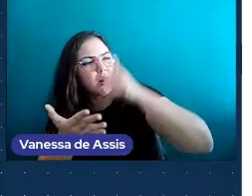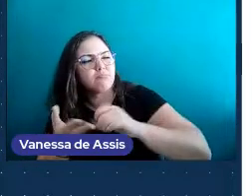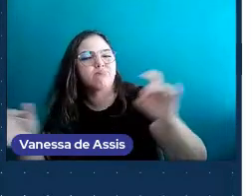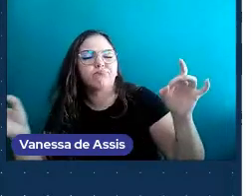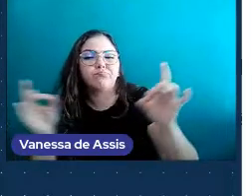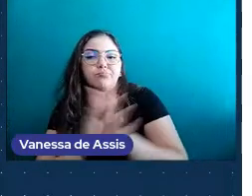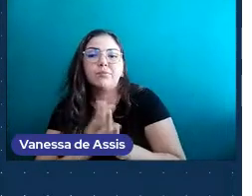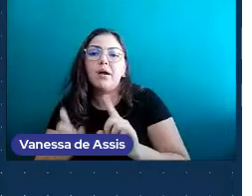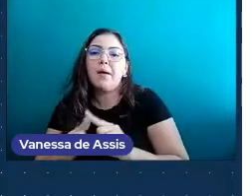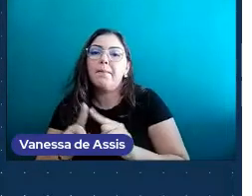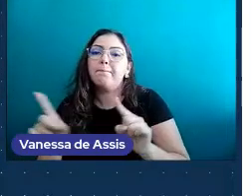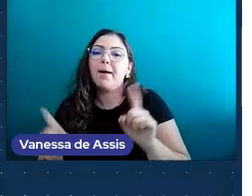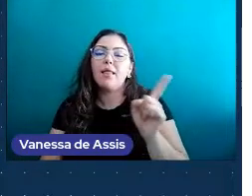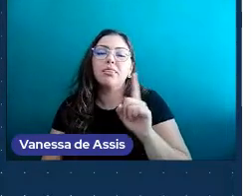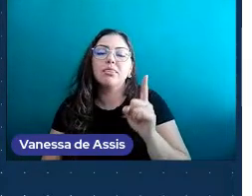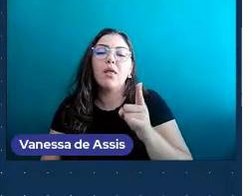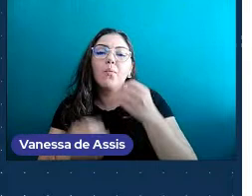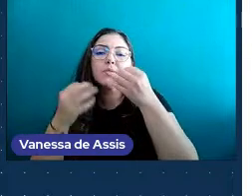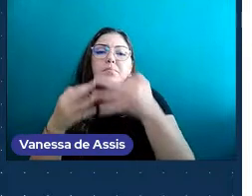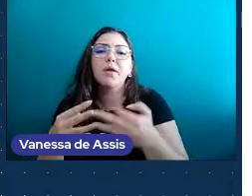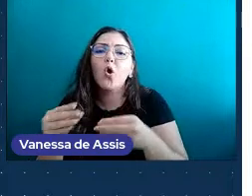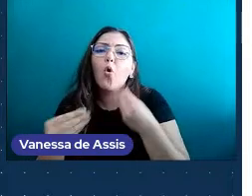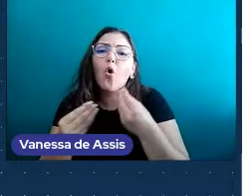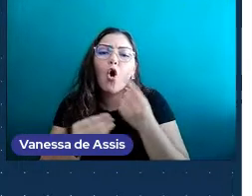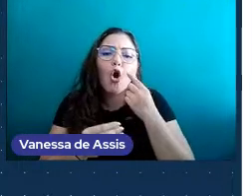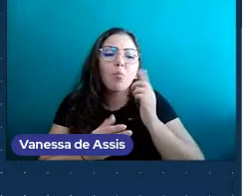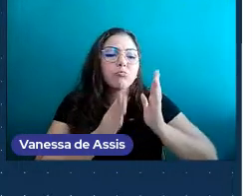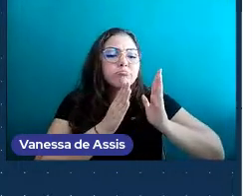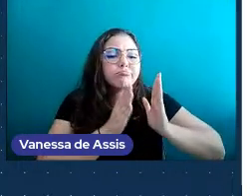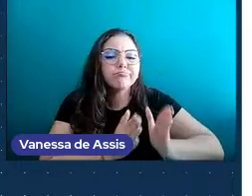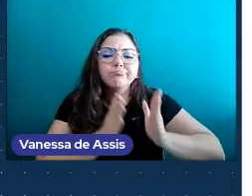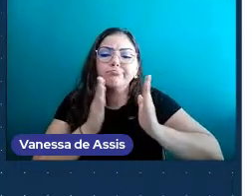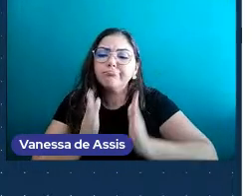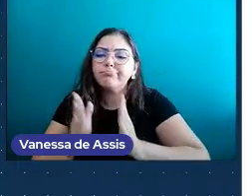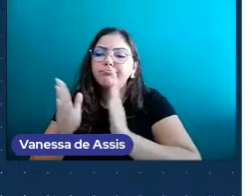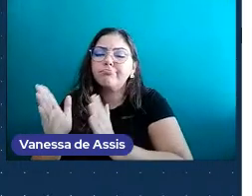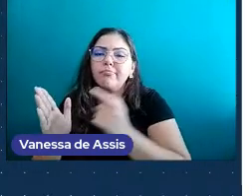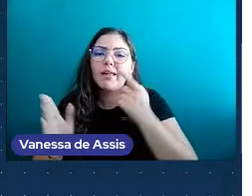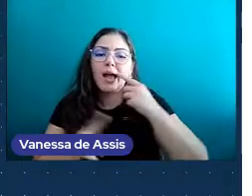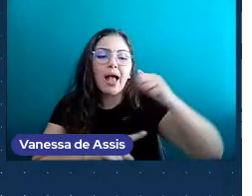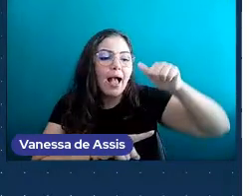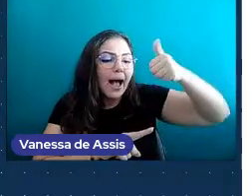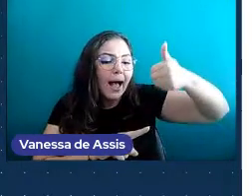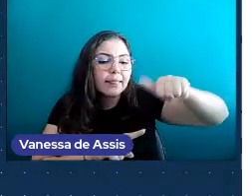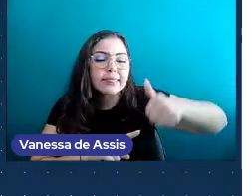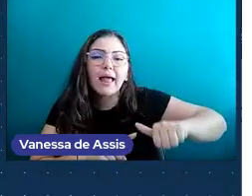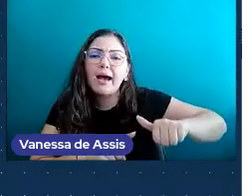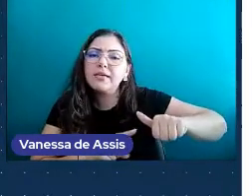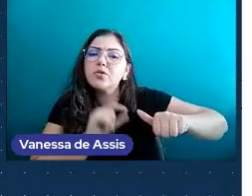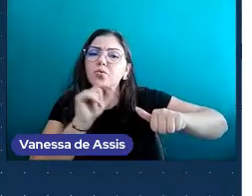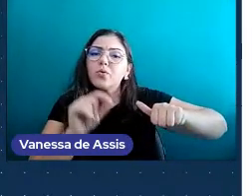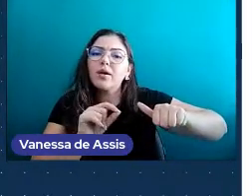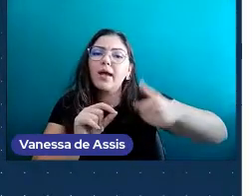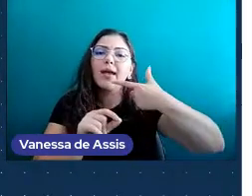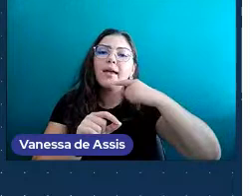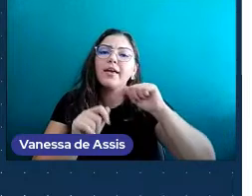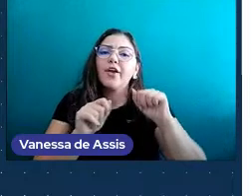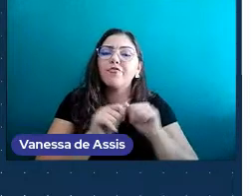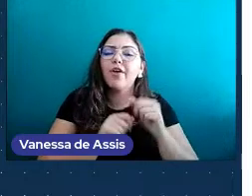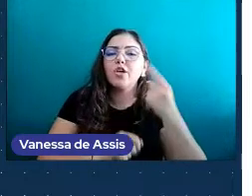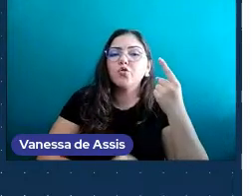análise, mas não explica como foi esse processo, quem fez essa análise. Teve Foi feito só por uma pessoa, por duas